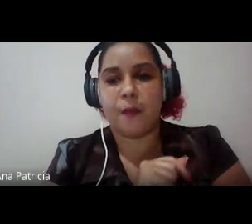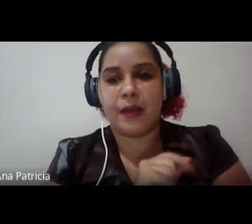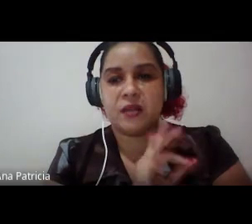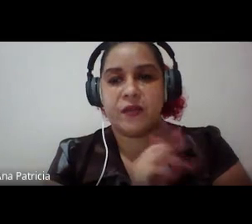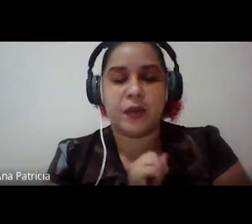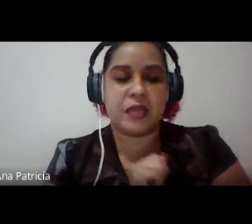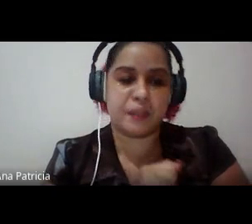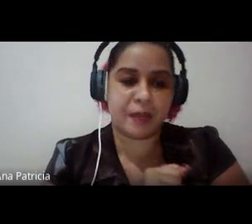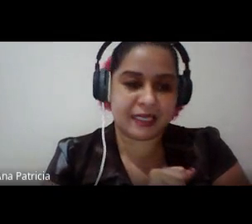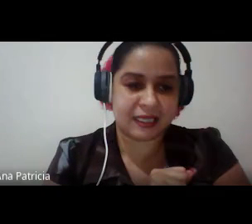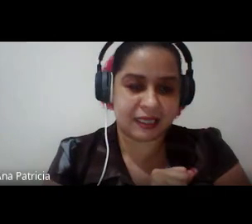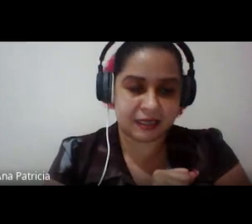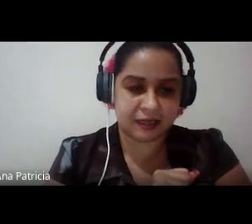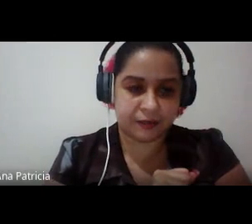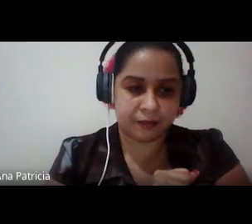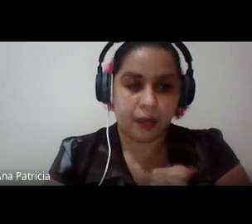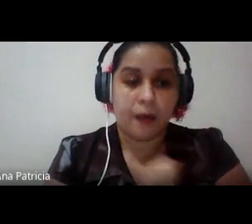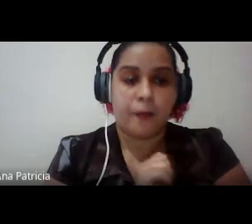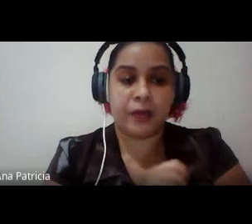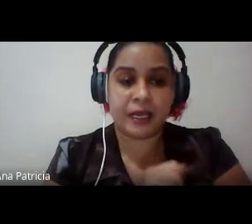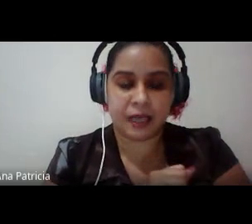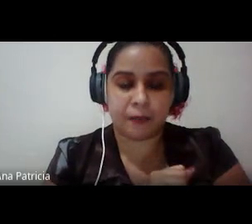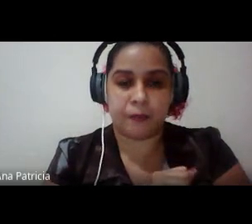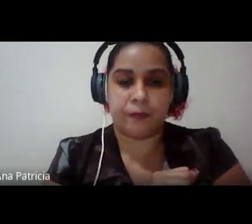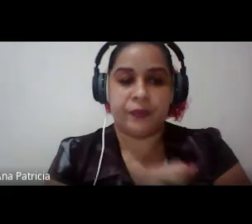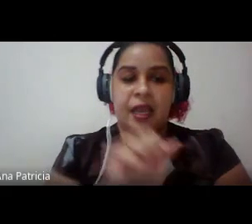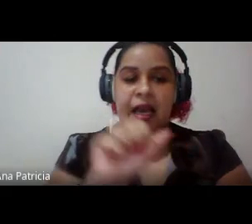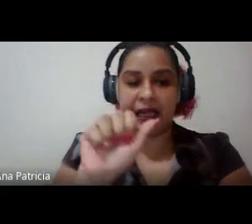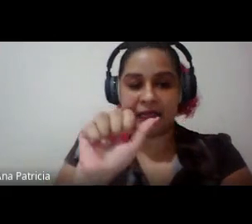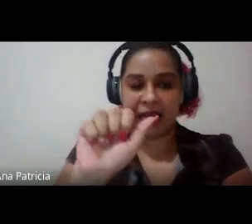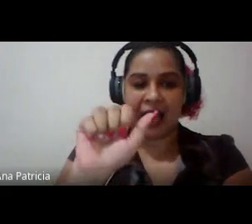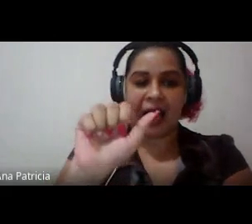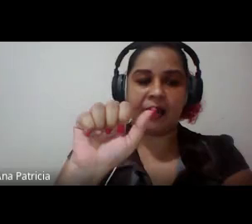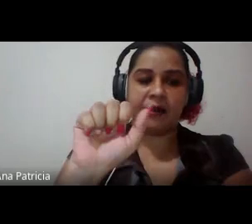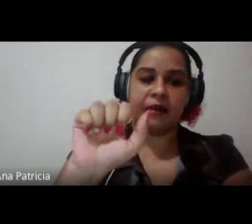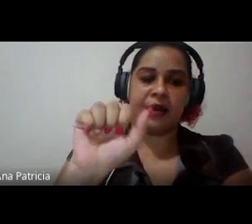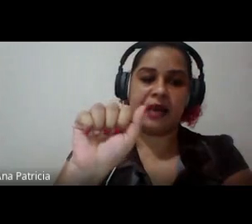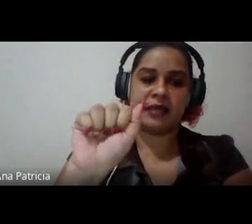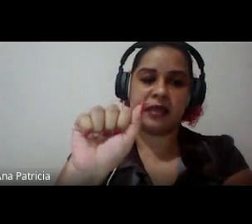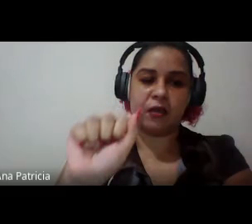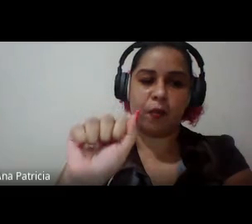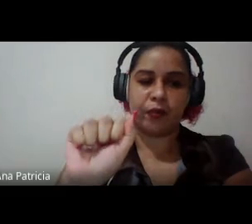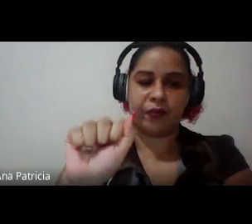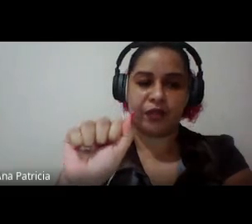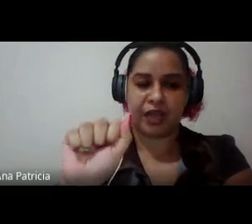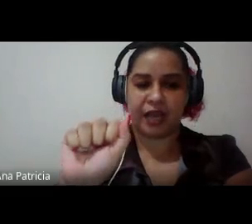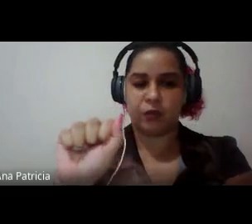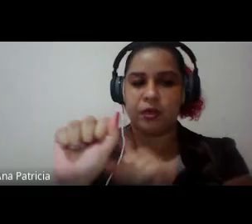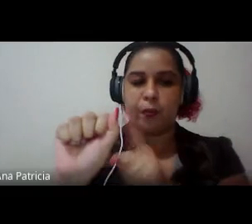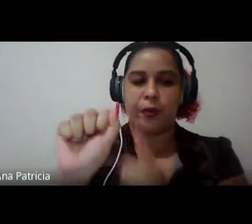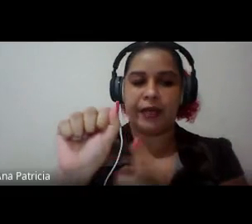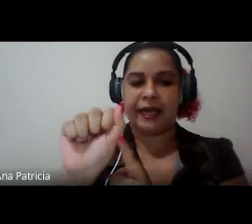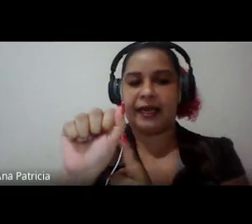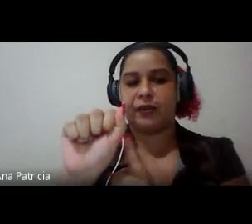manual pelas configurações parecidas. Por exemplo, a letra A, que é assim, o punho fechado